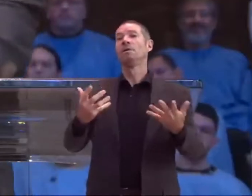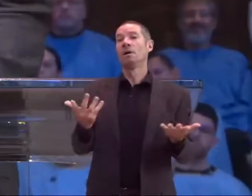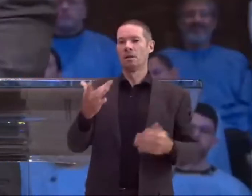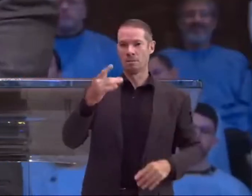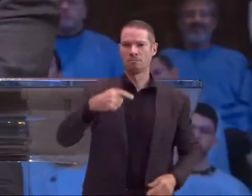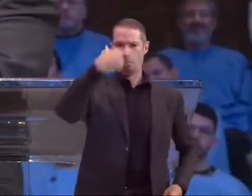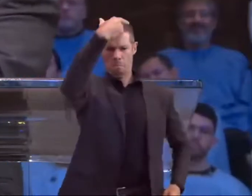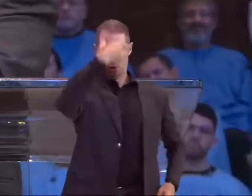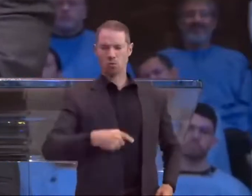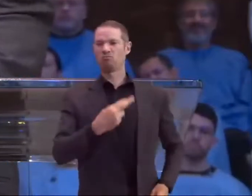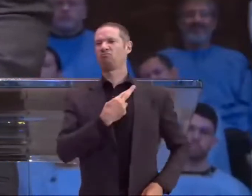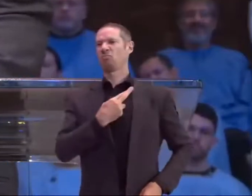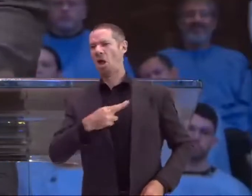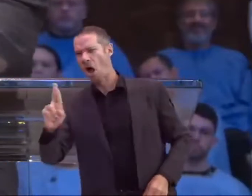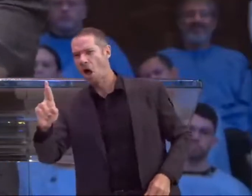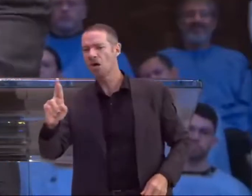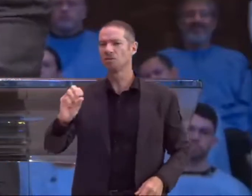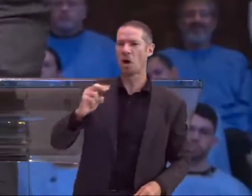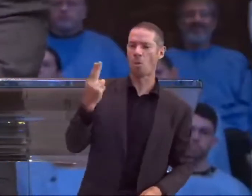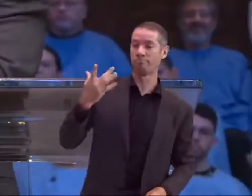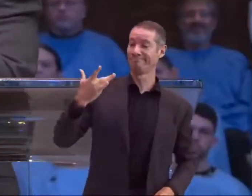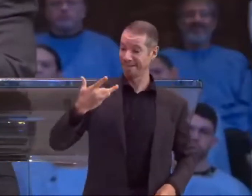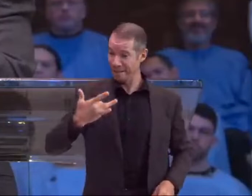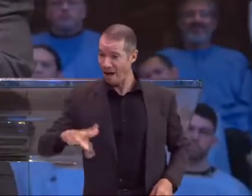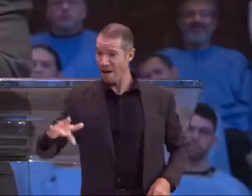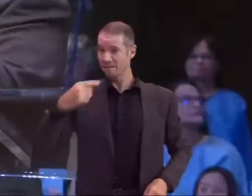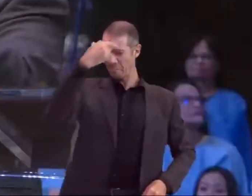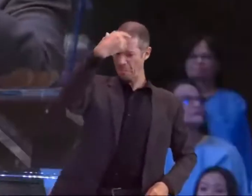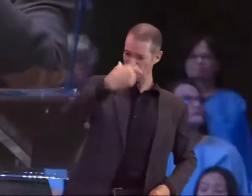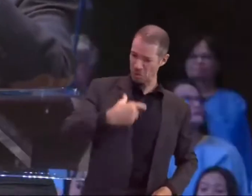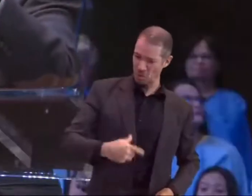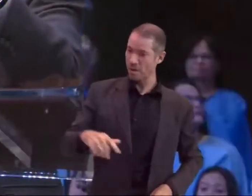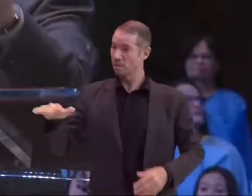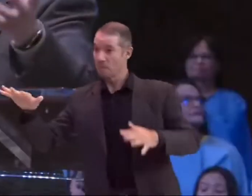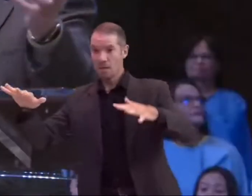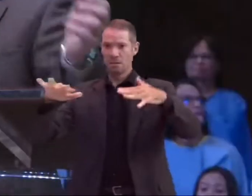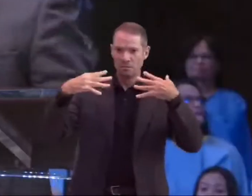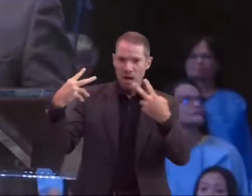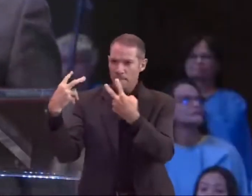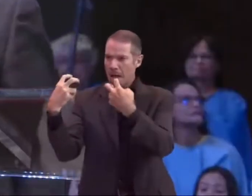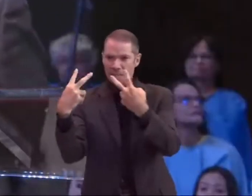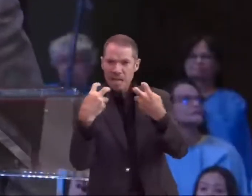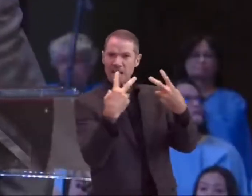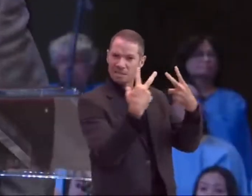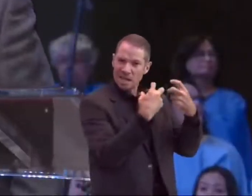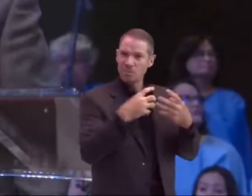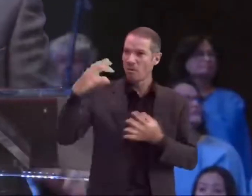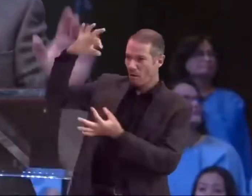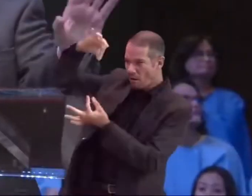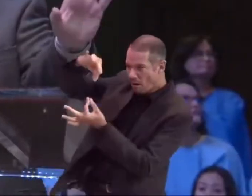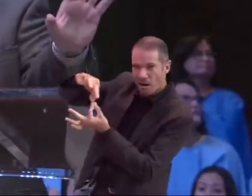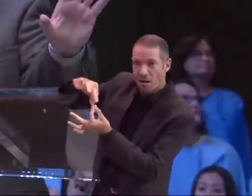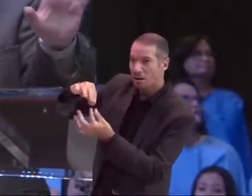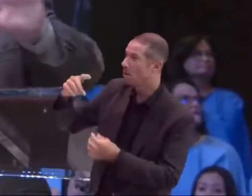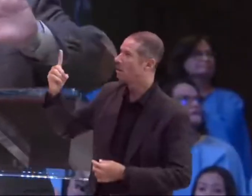pessoa religiosa, uma pessoa que é piedosa, uma pessoa que as pessoas percebam como espiritual.